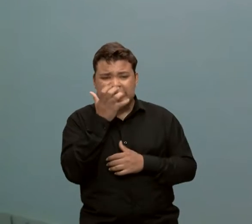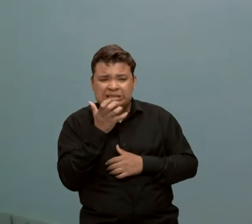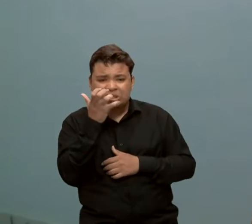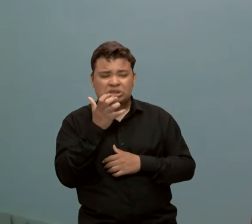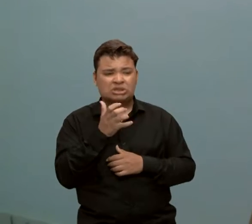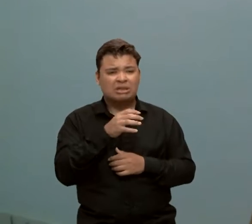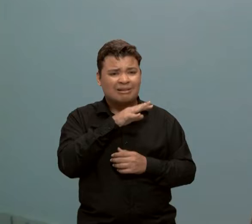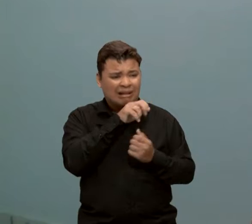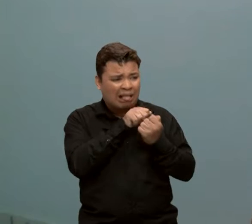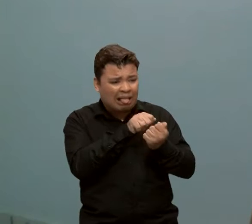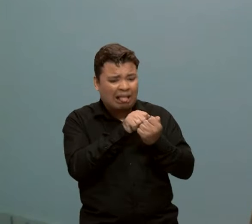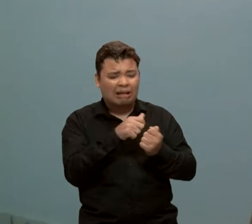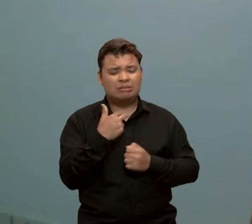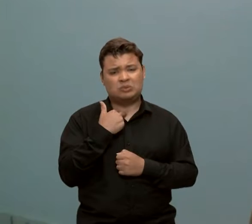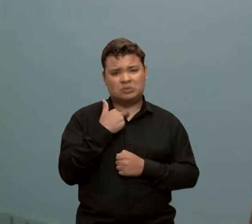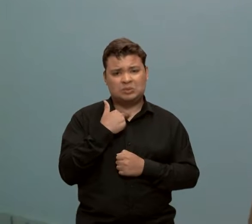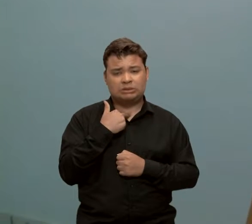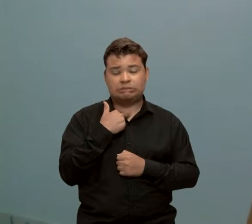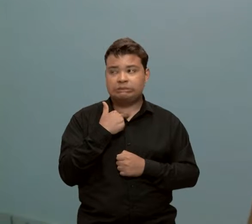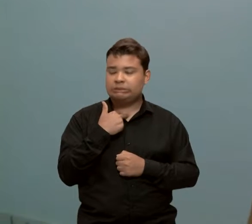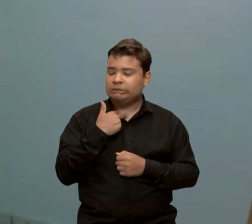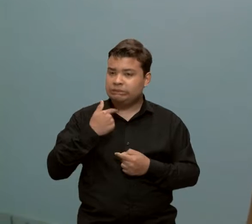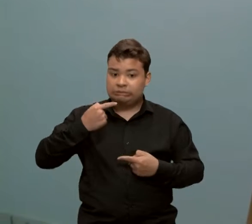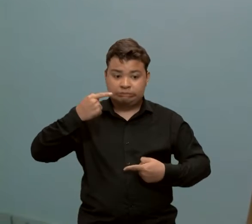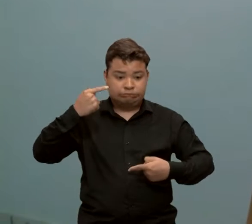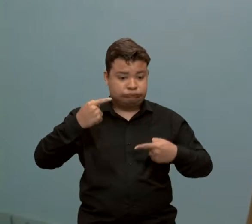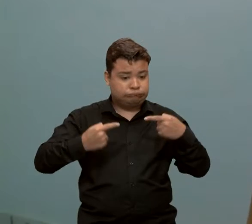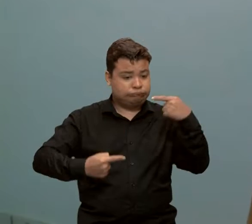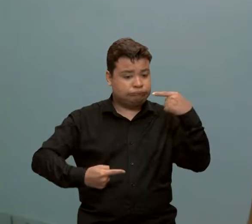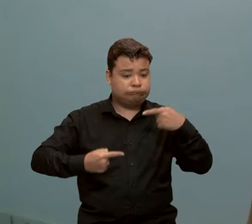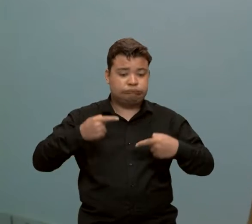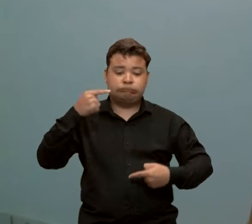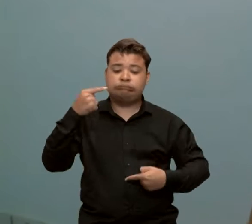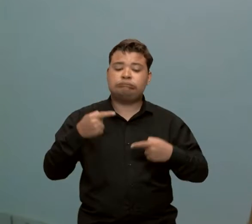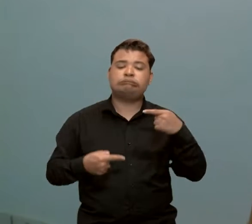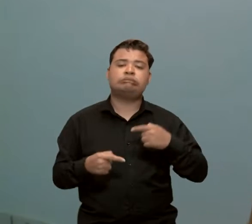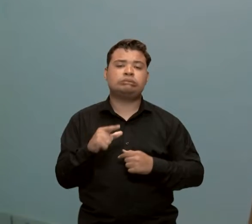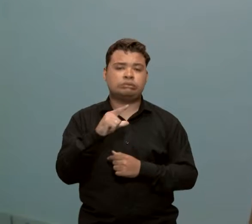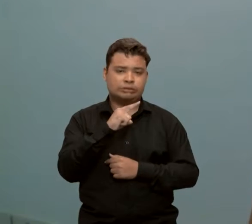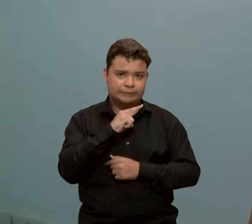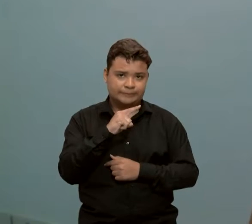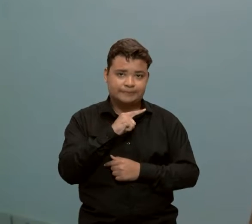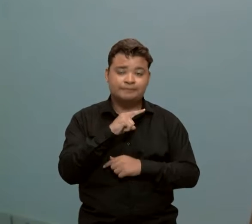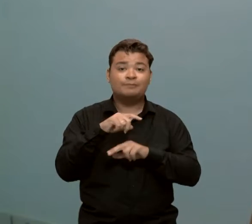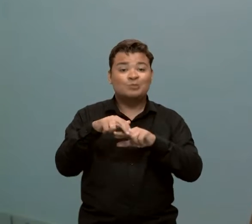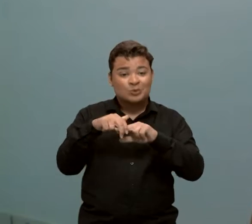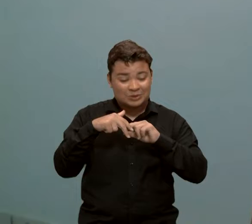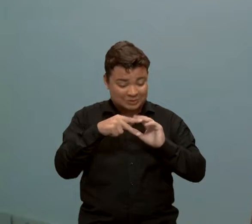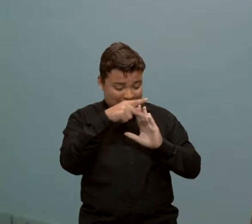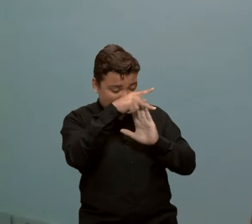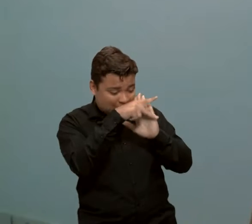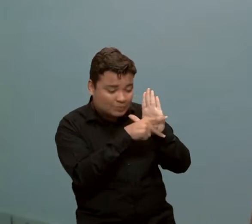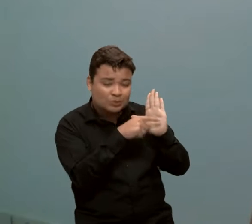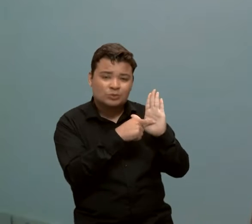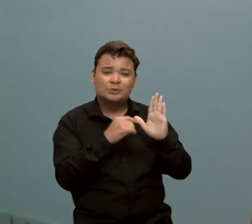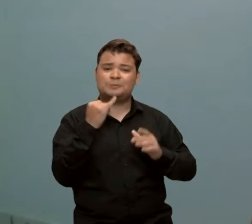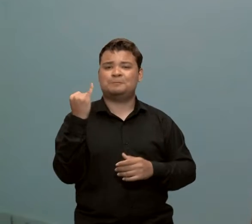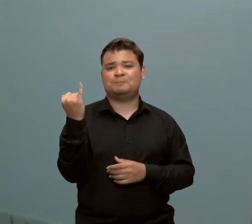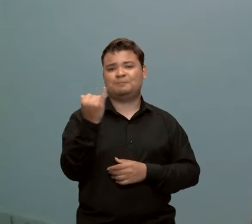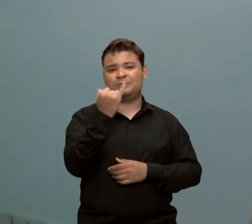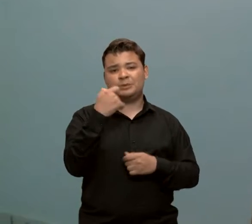animais. Então, isso gera muito conflito. E essa é a importância desse projeto, né? A gente